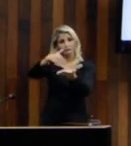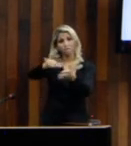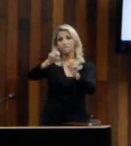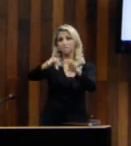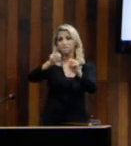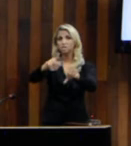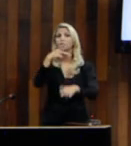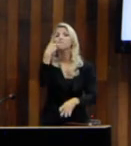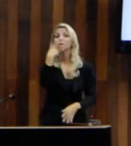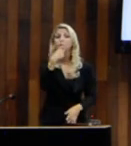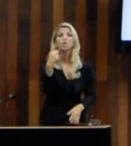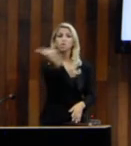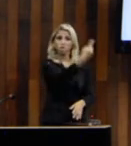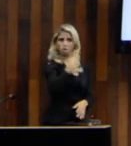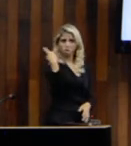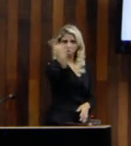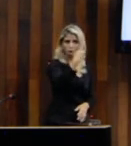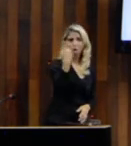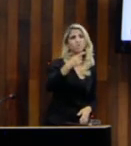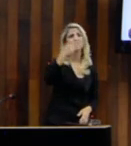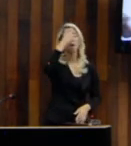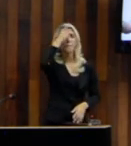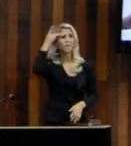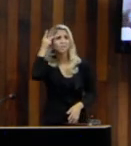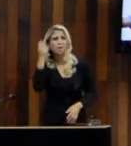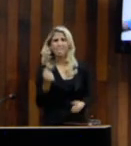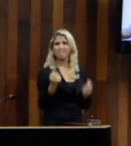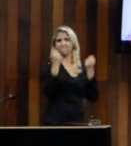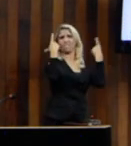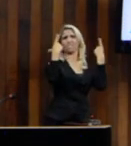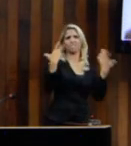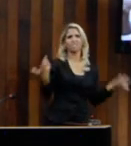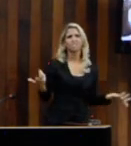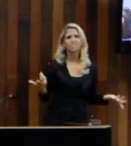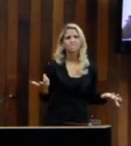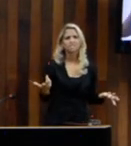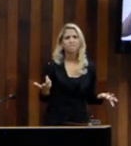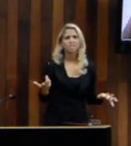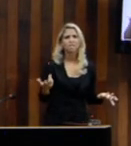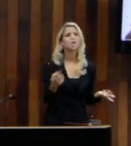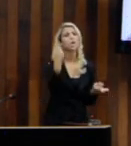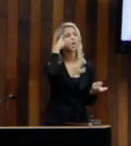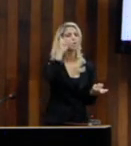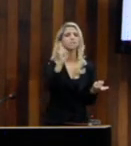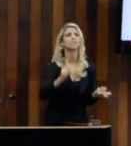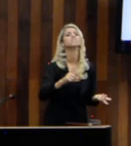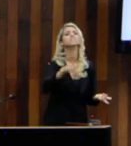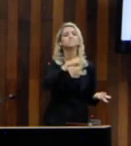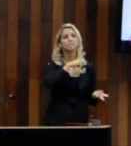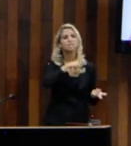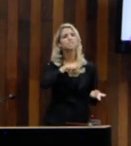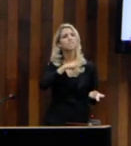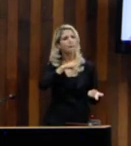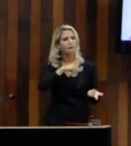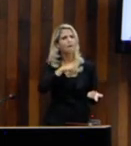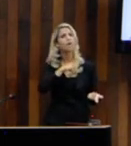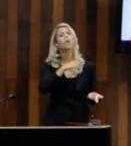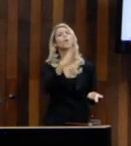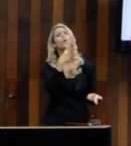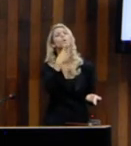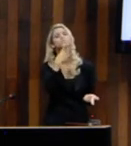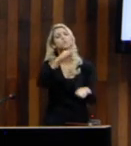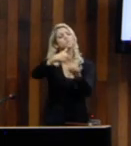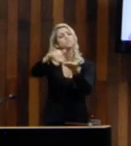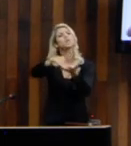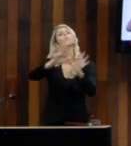nós éramos pessoas estranhas na educação. Eu não sei se ele está ouvindo. Se ele está ouvindo, vai de muito som para ele nessa